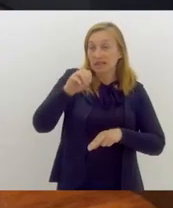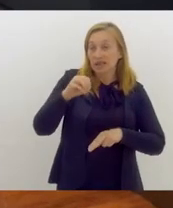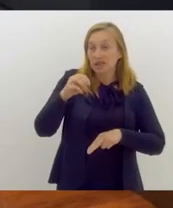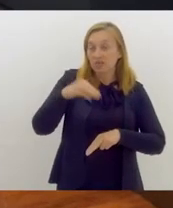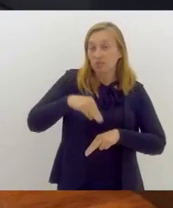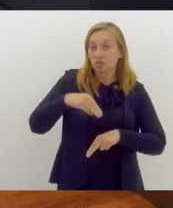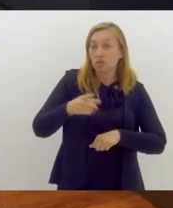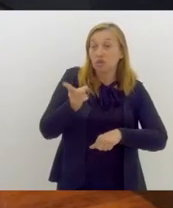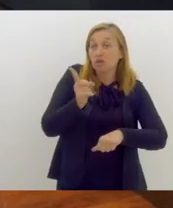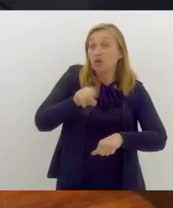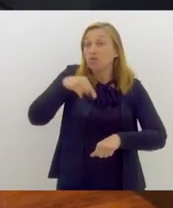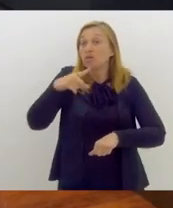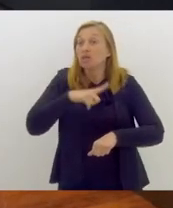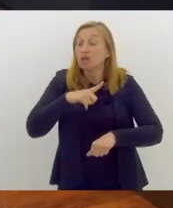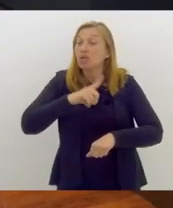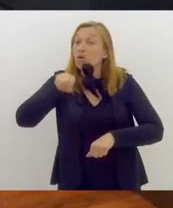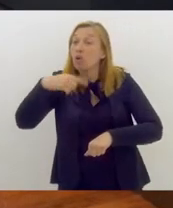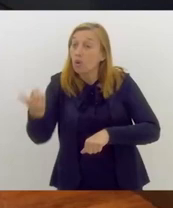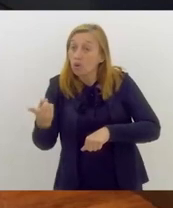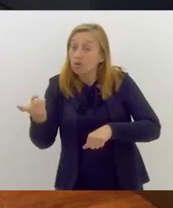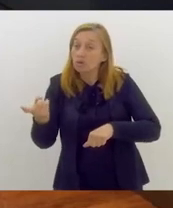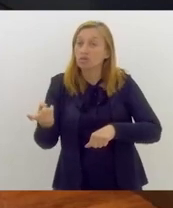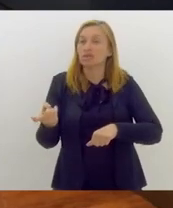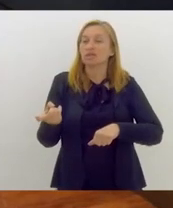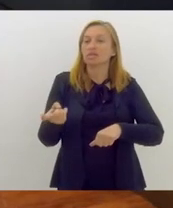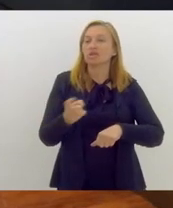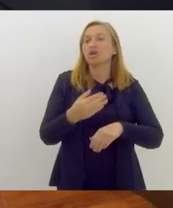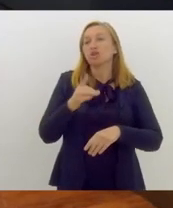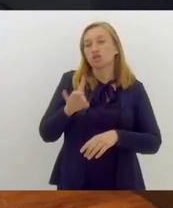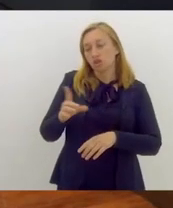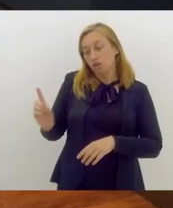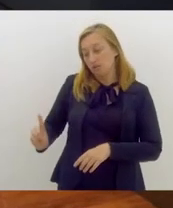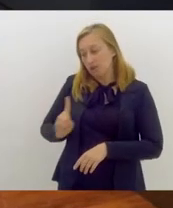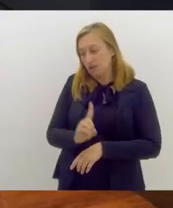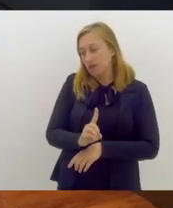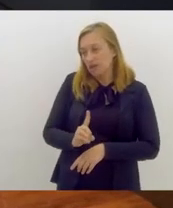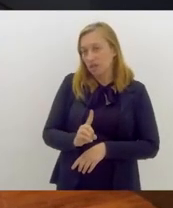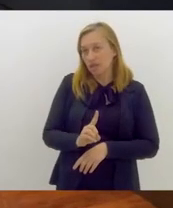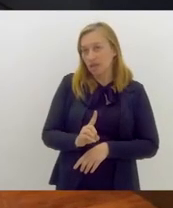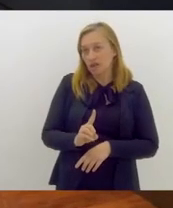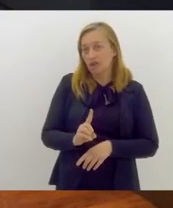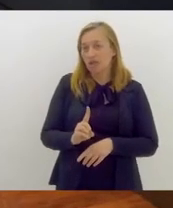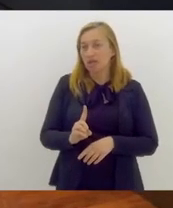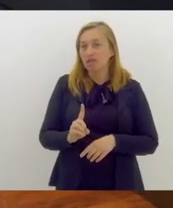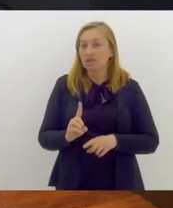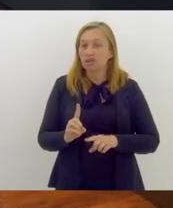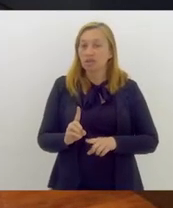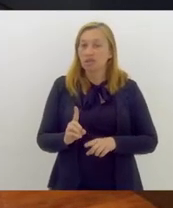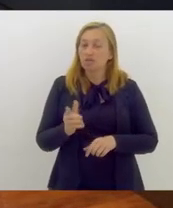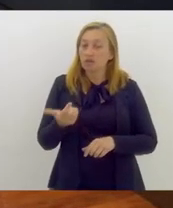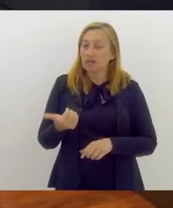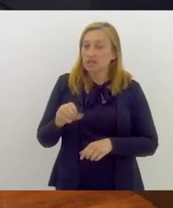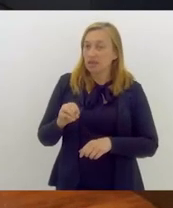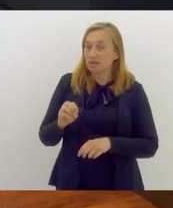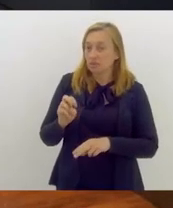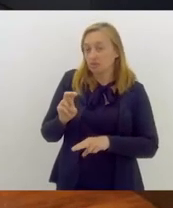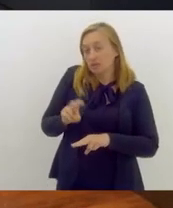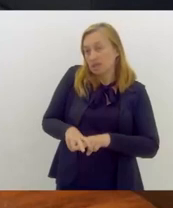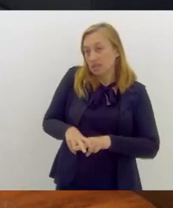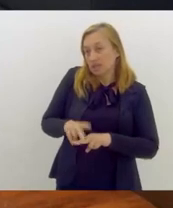tenho uma outra eu só vim aqui por causa do deputado Lucinho ainda tem uma outra atividade Ficou ali sentar 10 minutos e